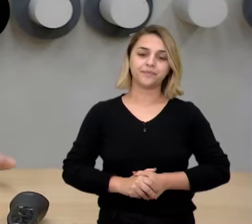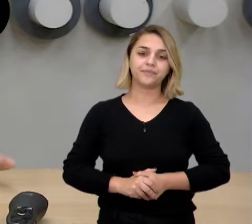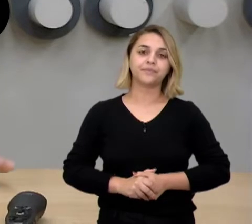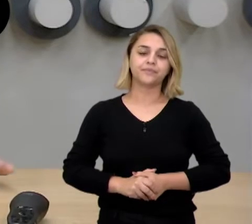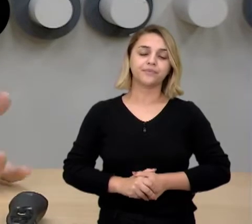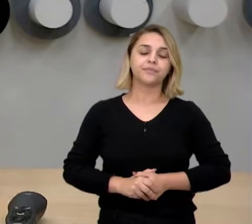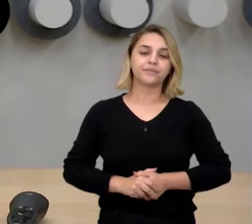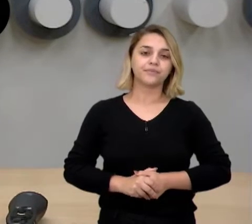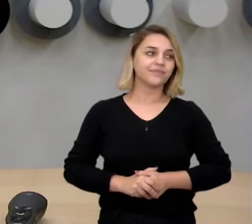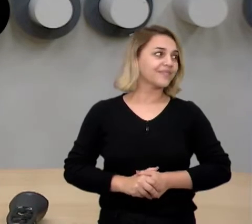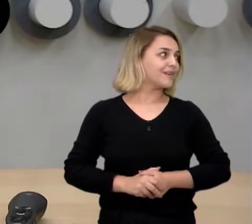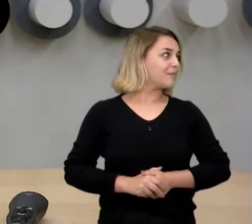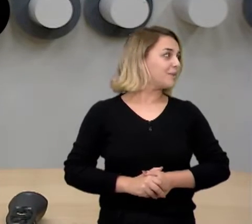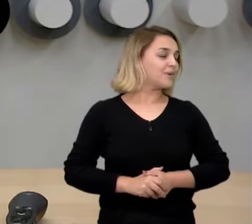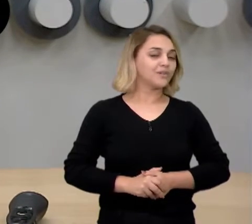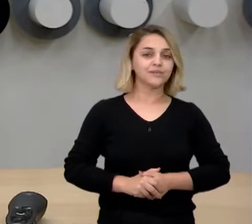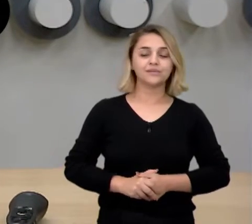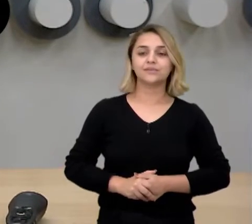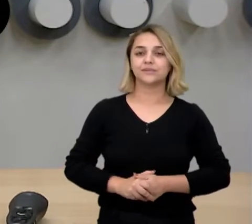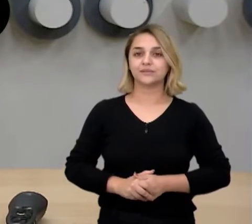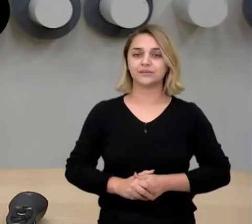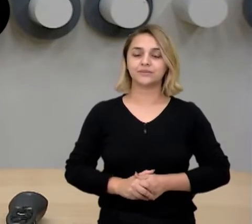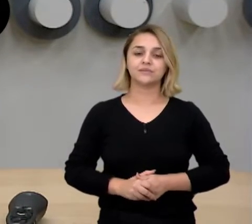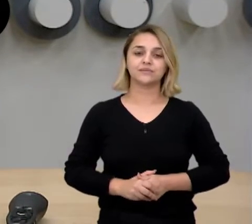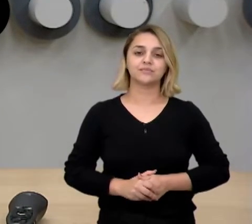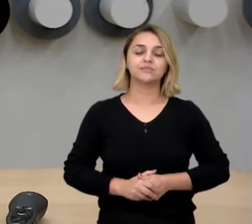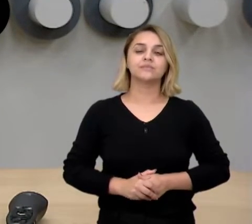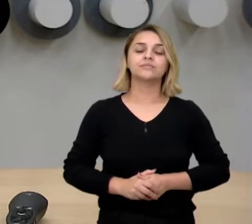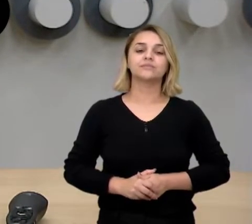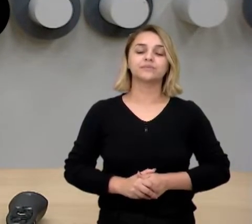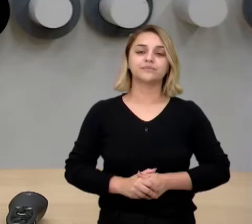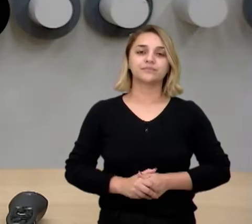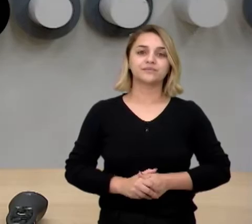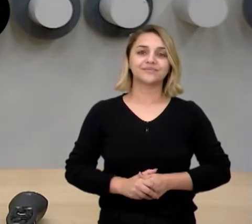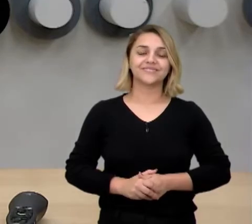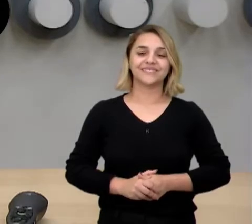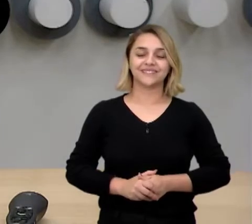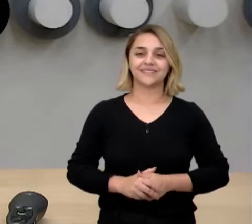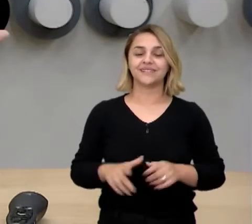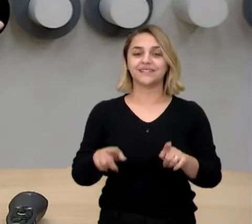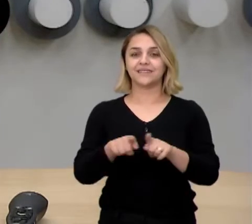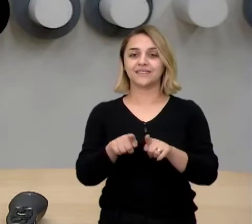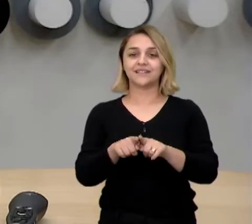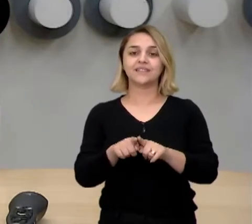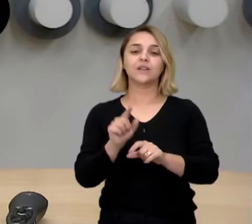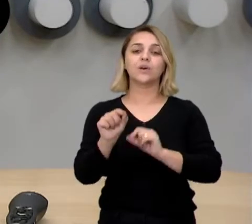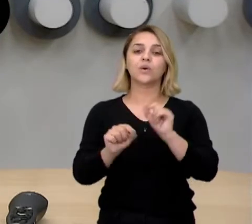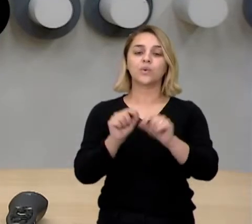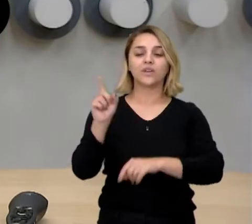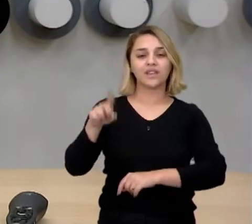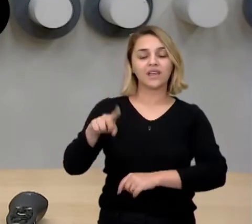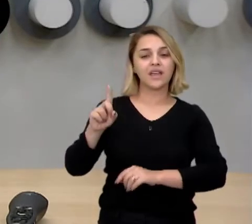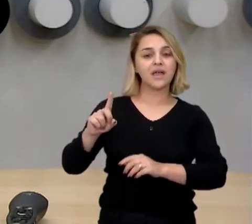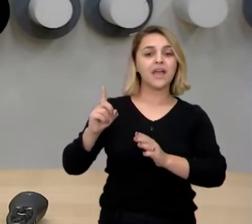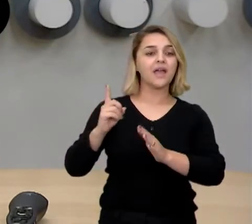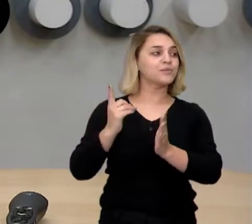possui leis, o mundo humano também possui leis, coloca o Montesquieu. Só que ele vai além,